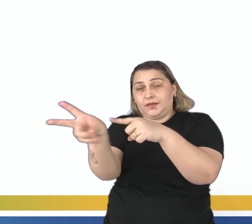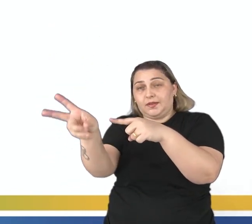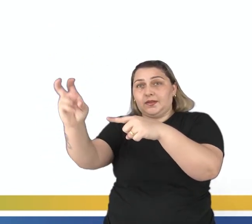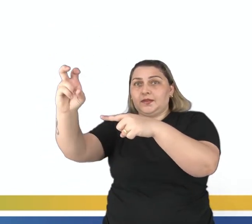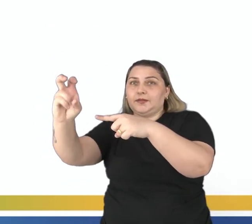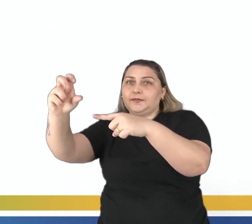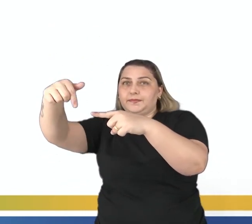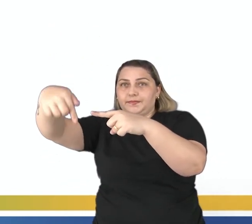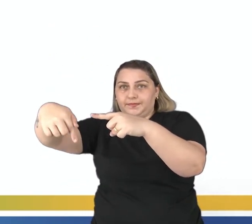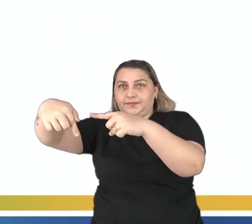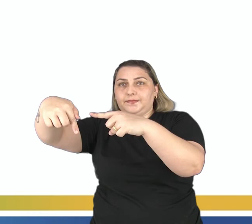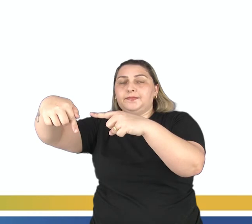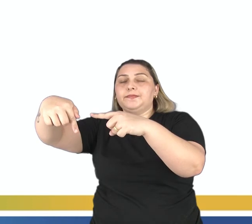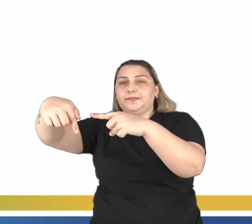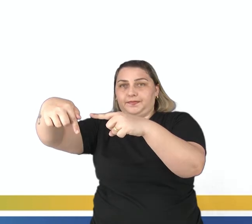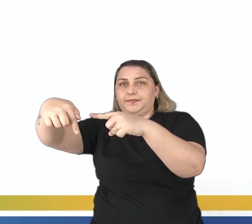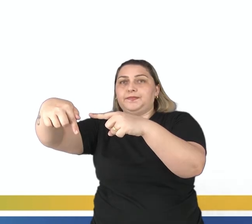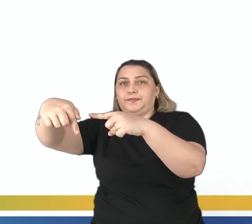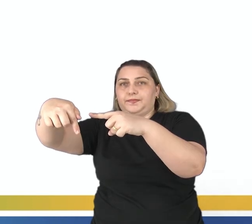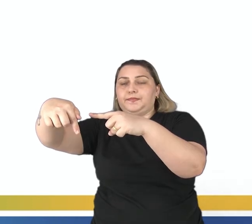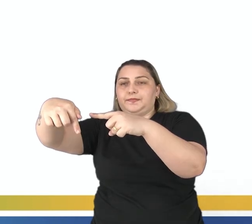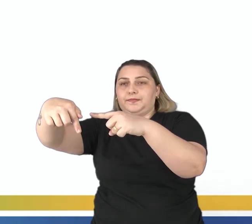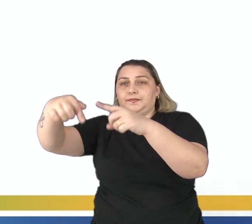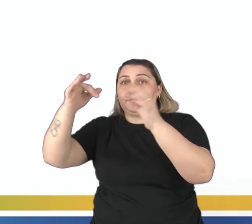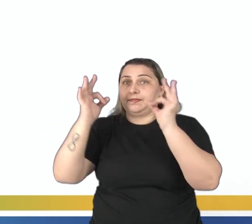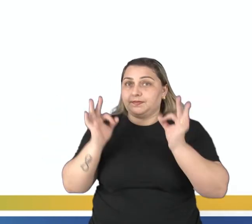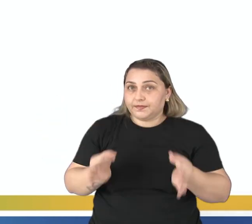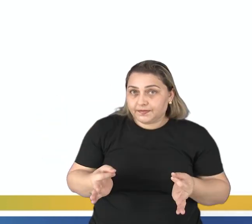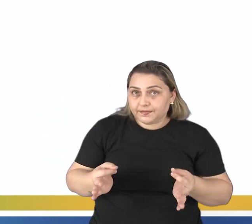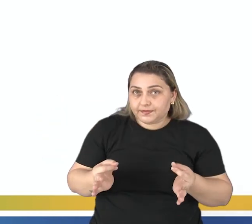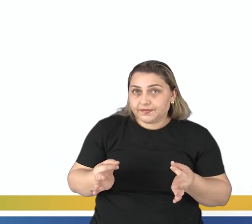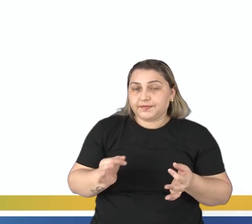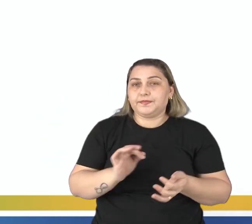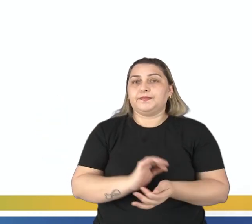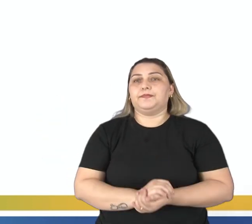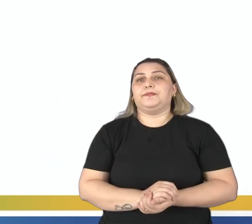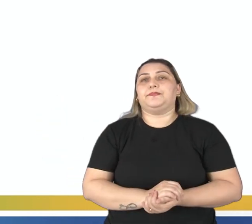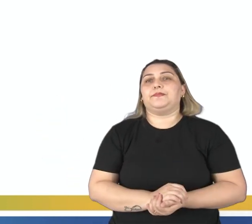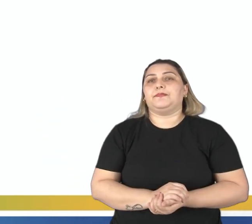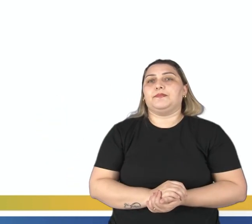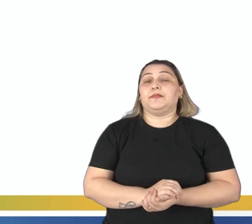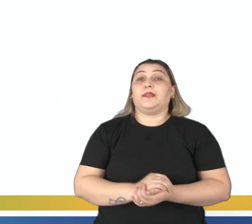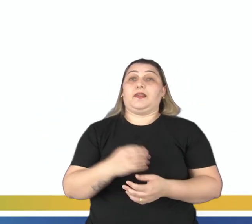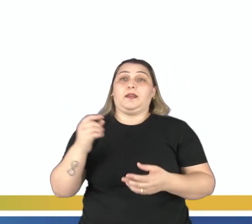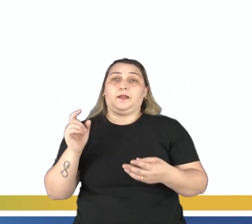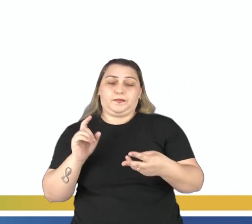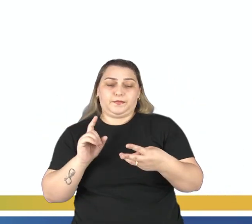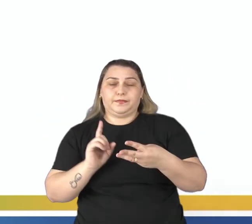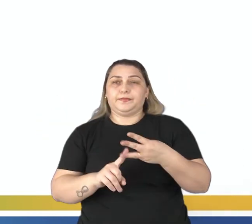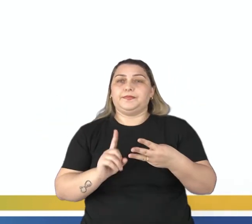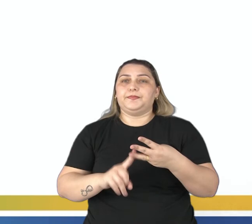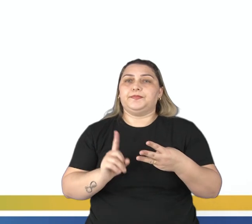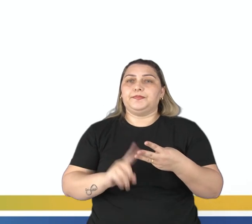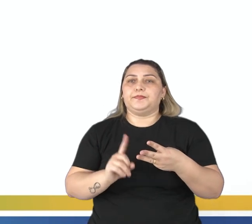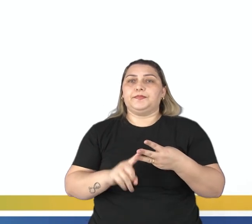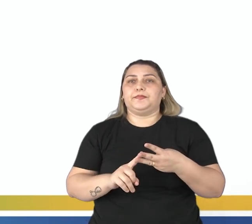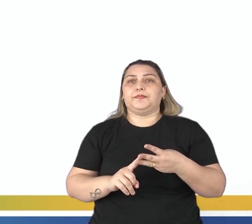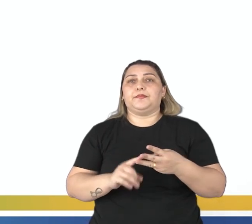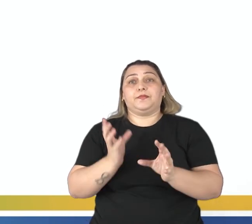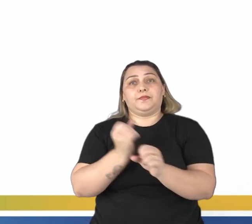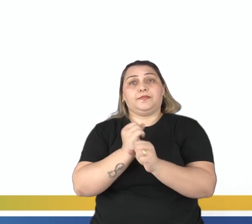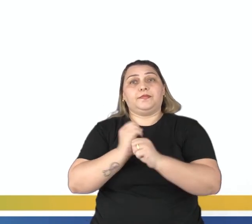ela vai ser menor que a fração 5 sétimos, ok? Então, na terceira questão, pessoal, nós vamos ter o